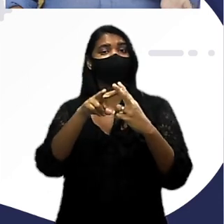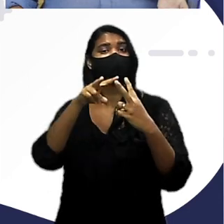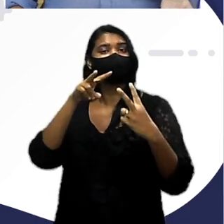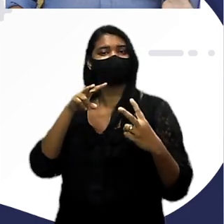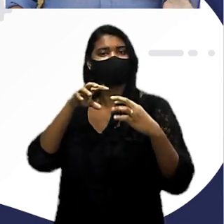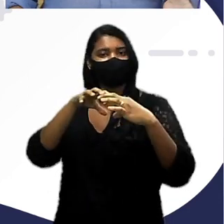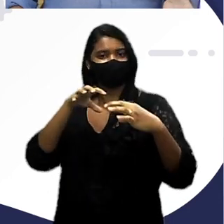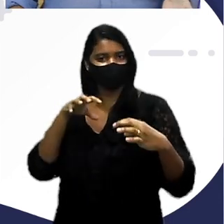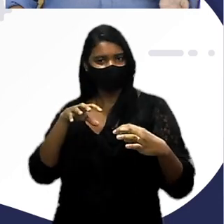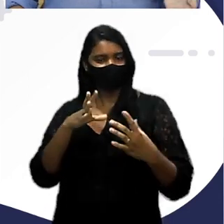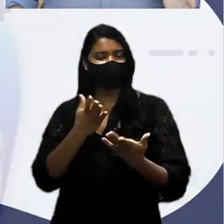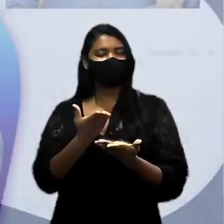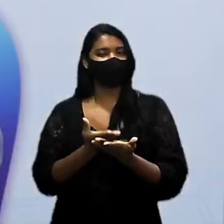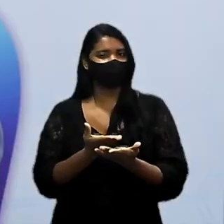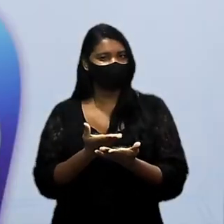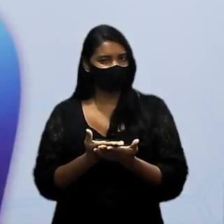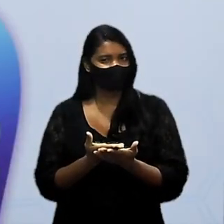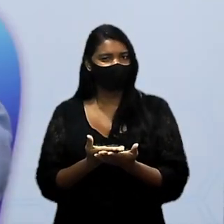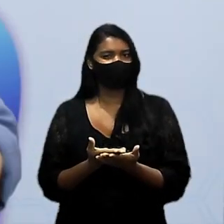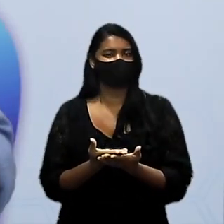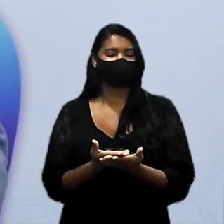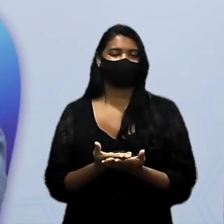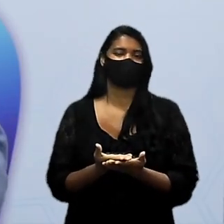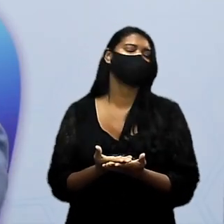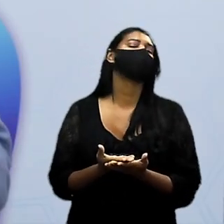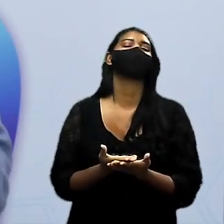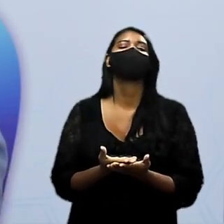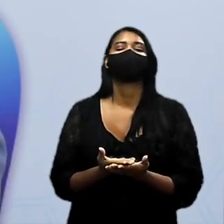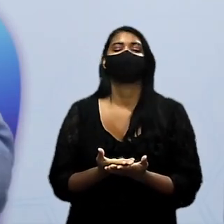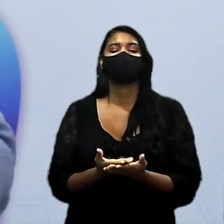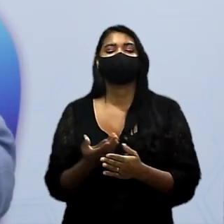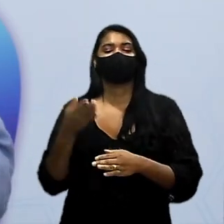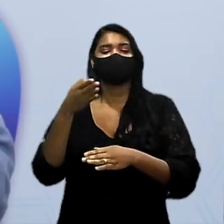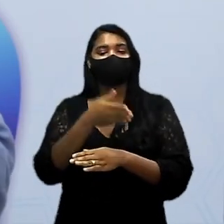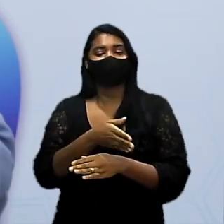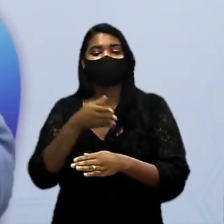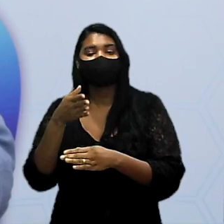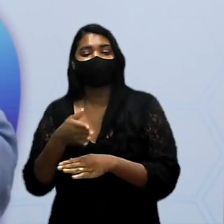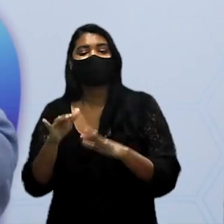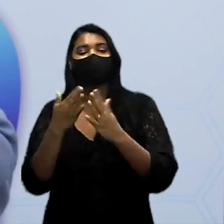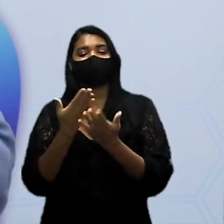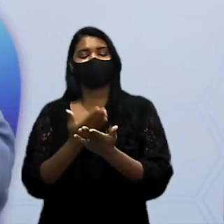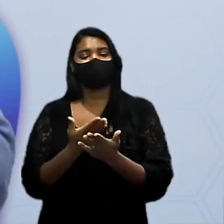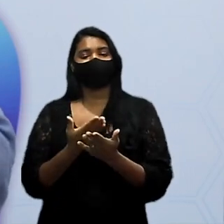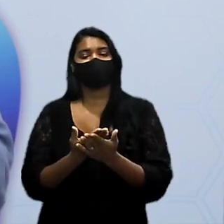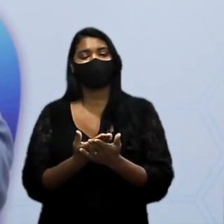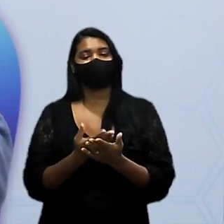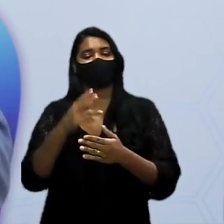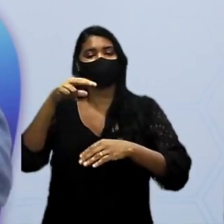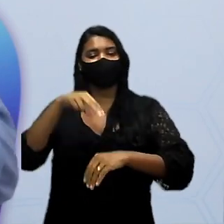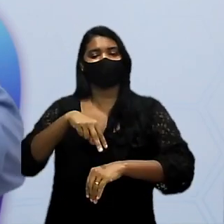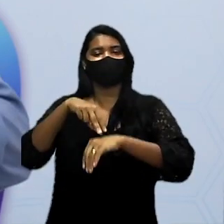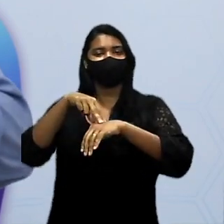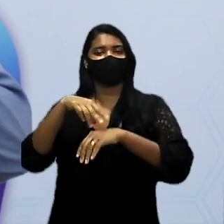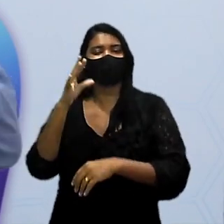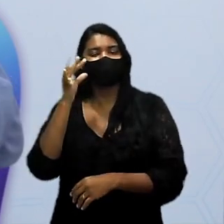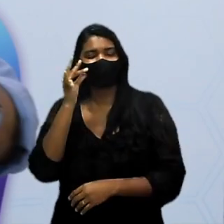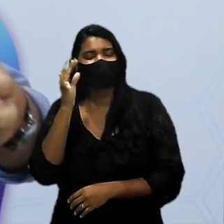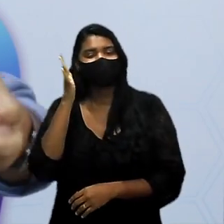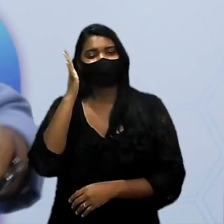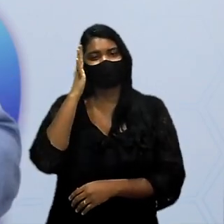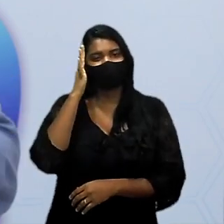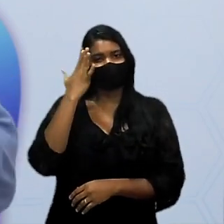aulas remotas. Ou seja, quebrou-se um pouco daquela relação que existia apenas de que você tinha